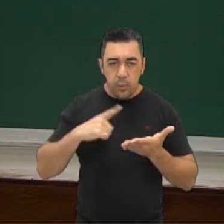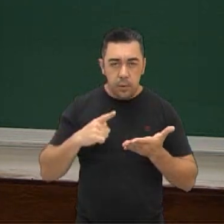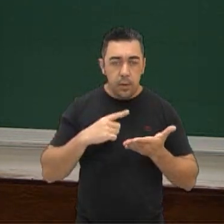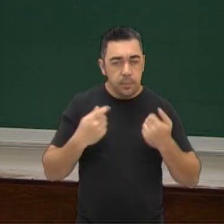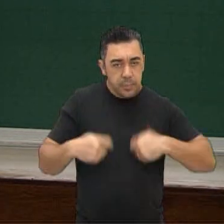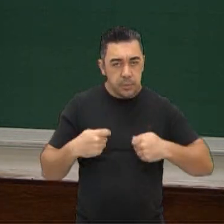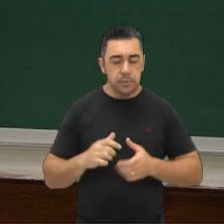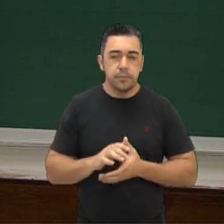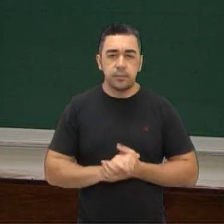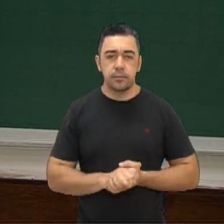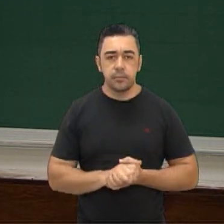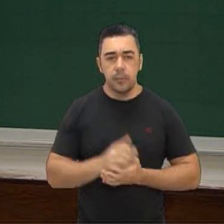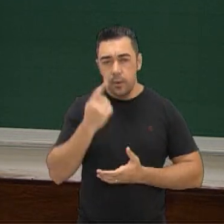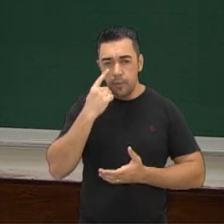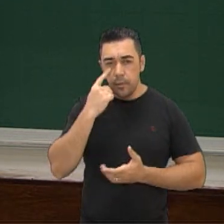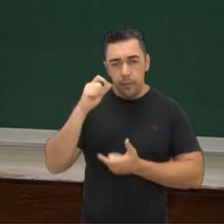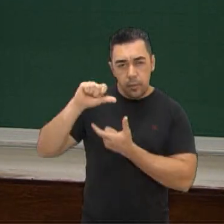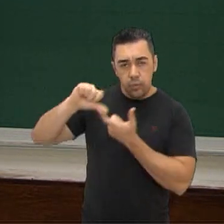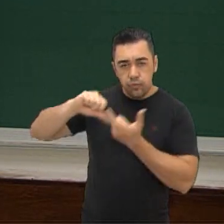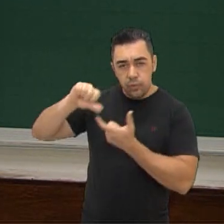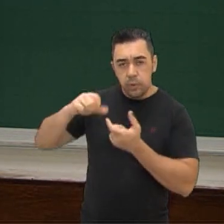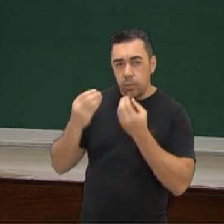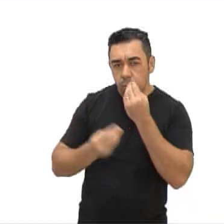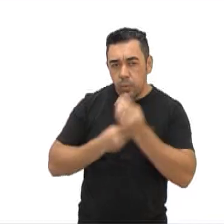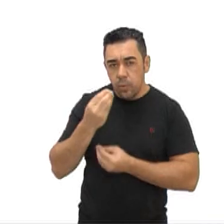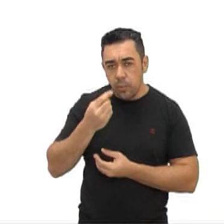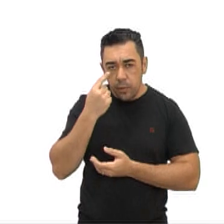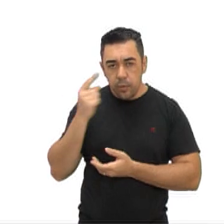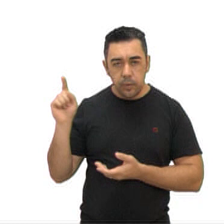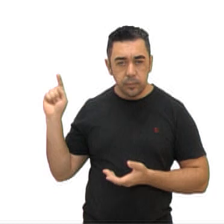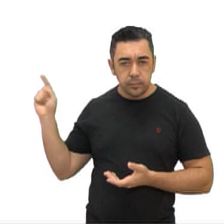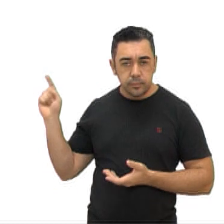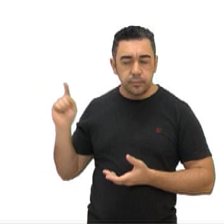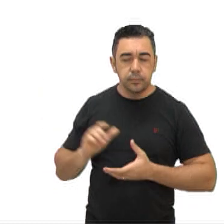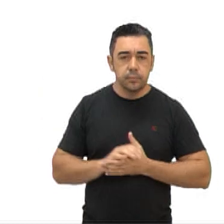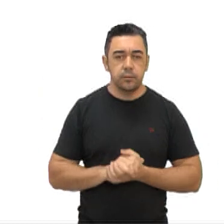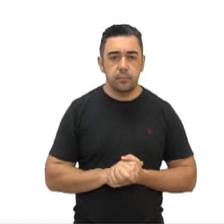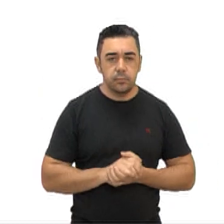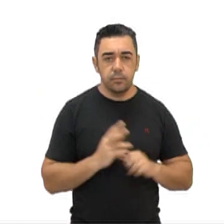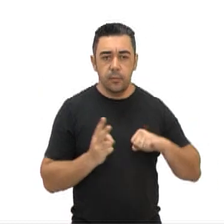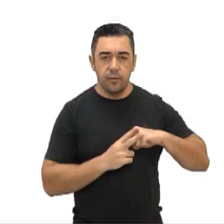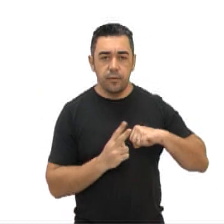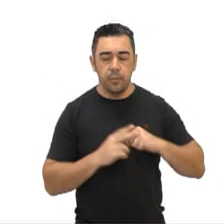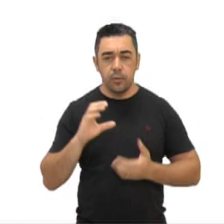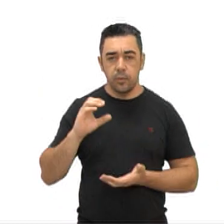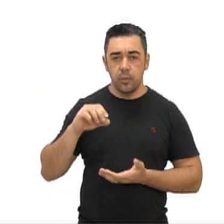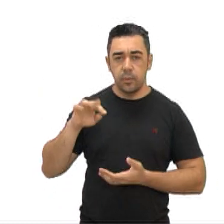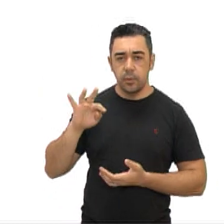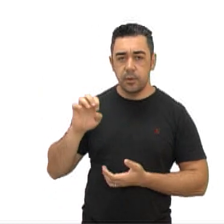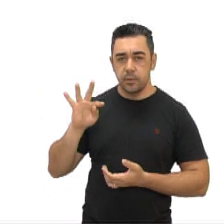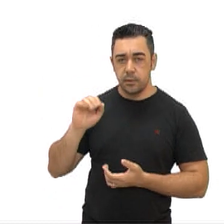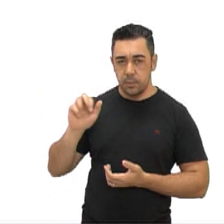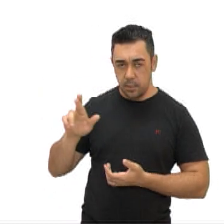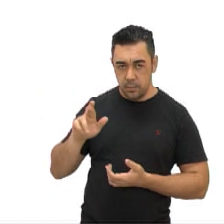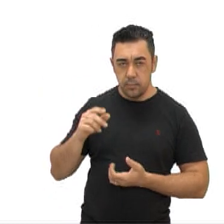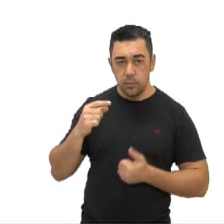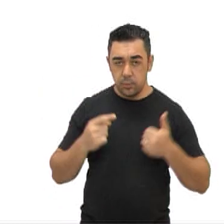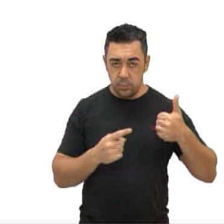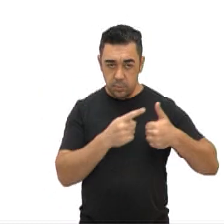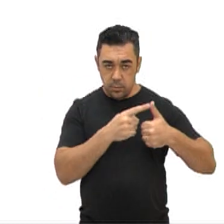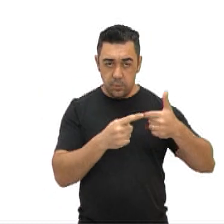certo? Então vamos à conjugação, vamos ver como é que fica o verbo contestar, responder. Eu contesto,